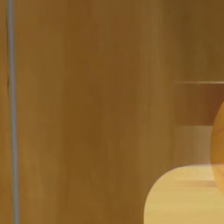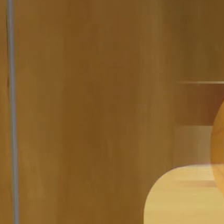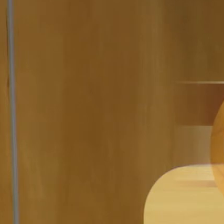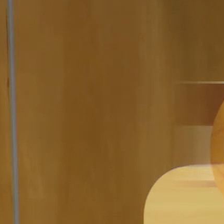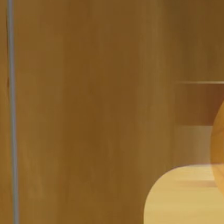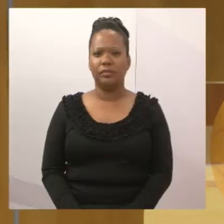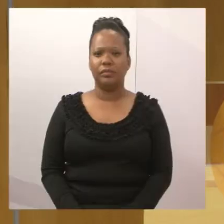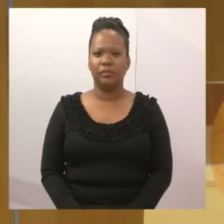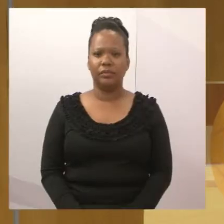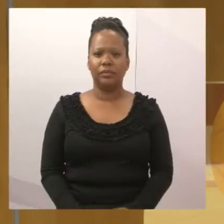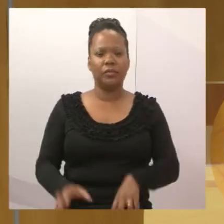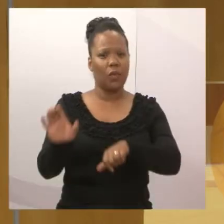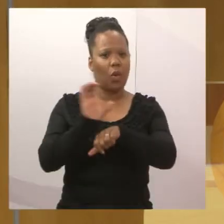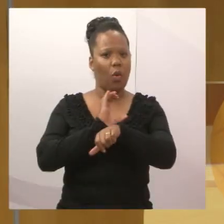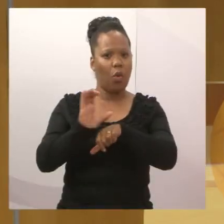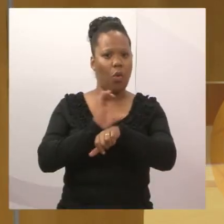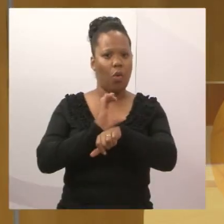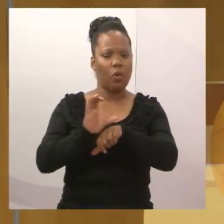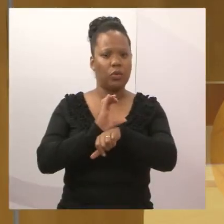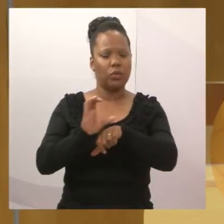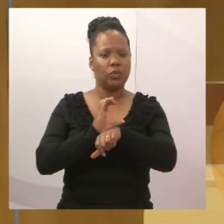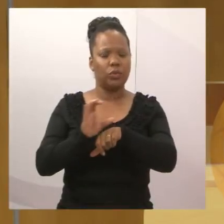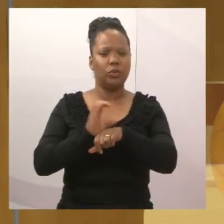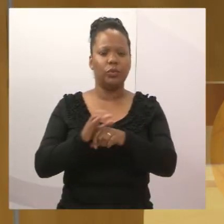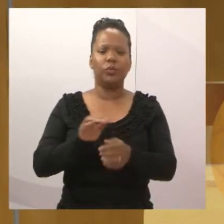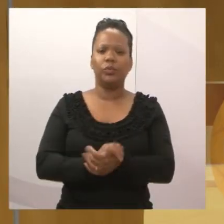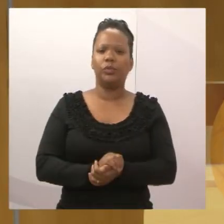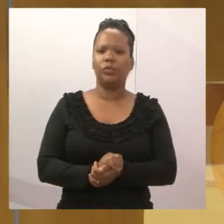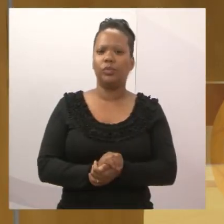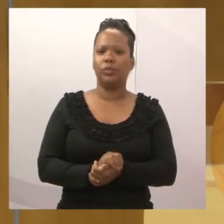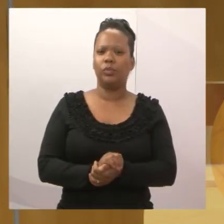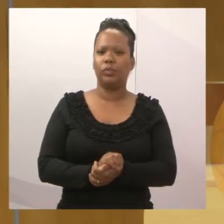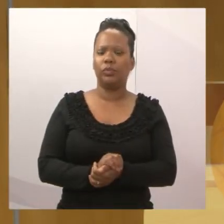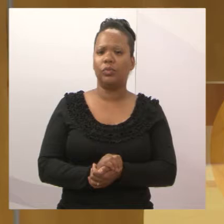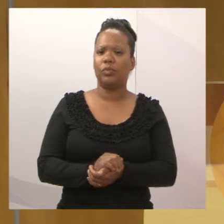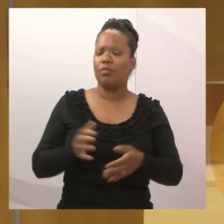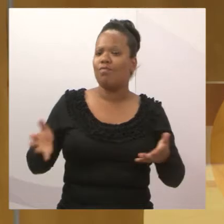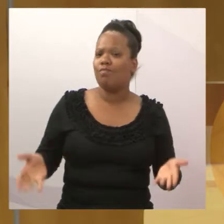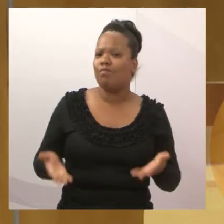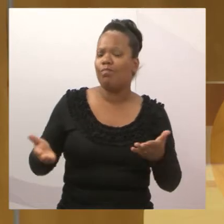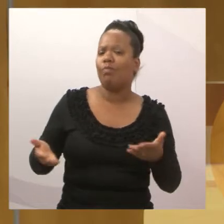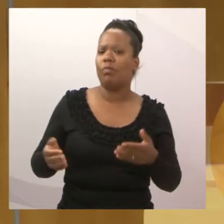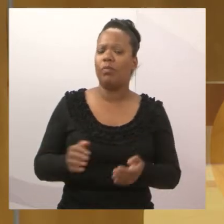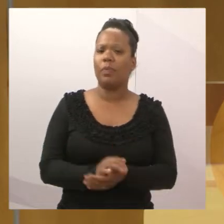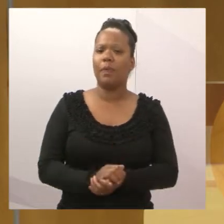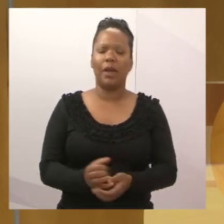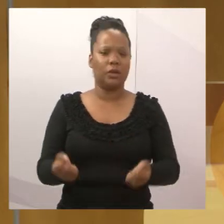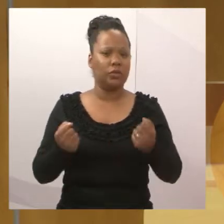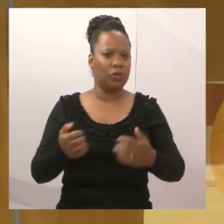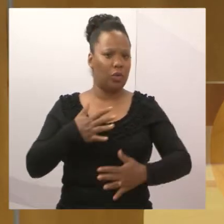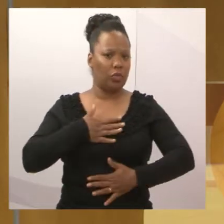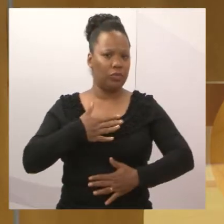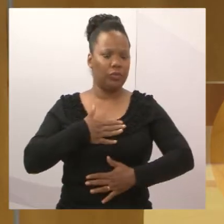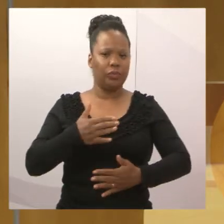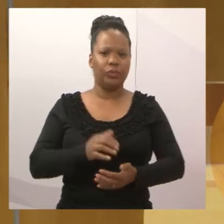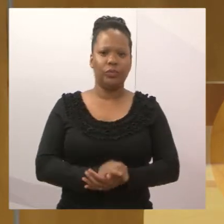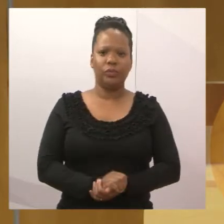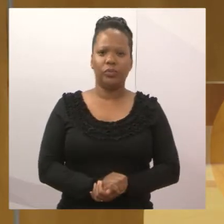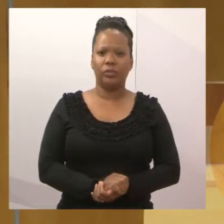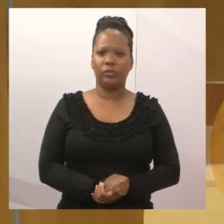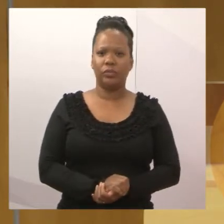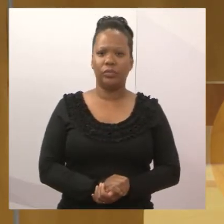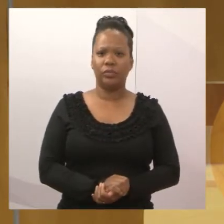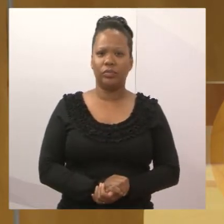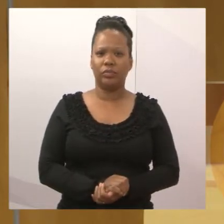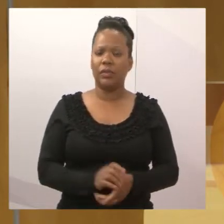um curso, práticas corporais, vai valorizar mais e estimular o trabalho. E também para a